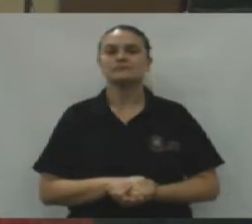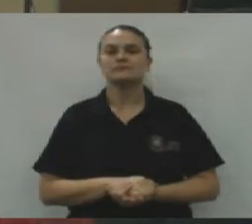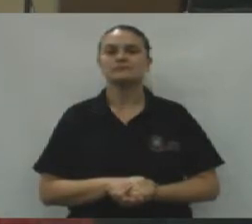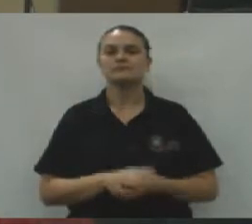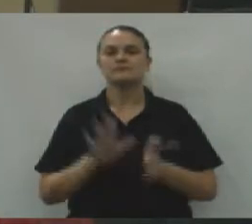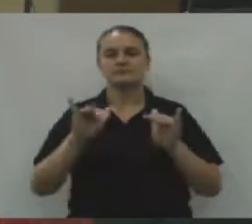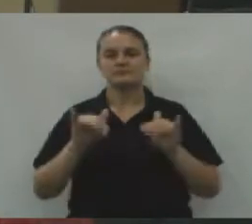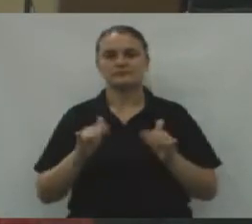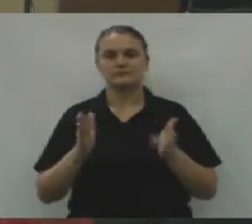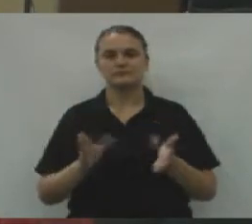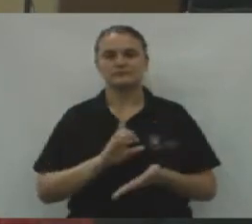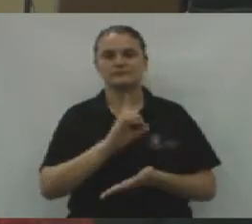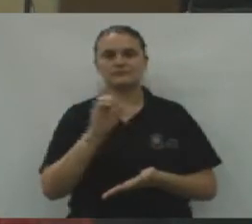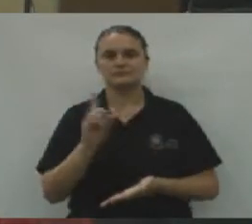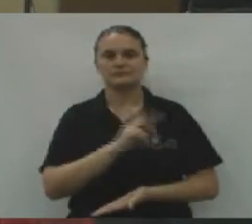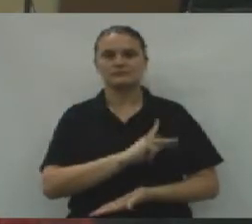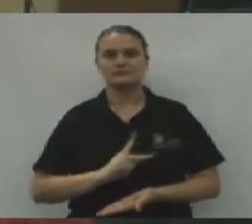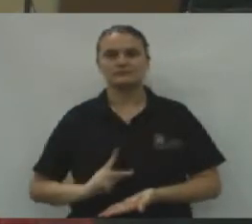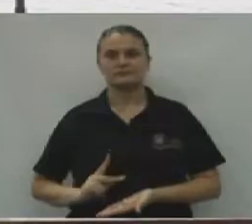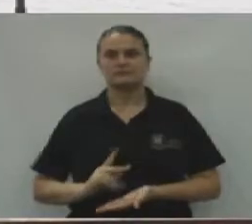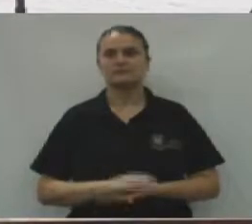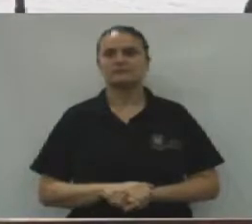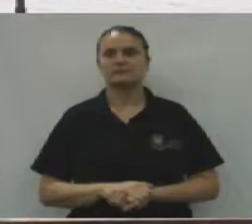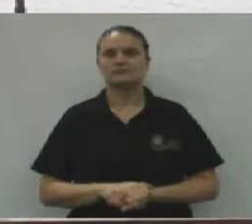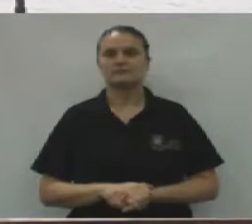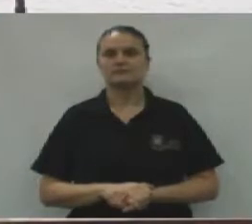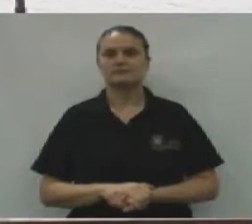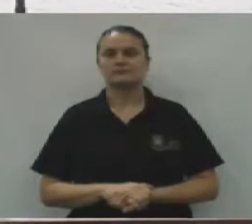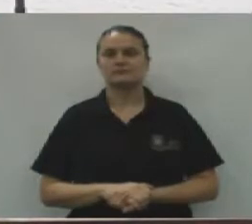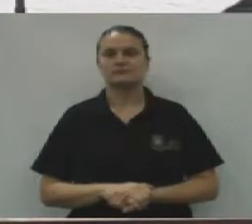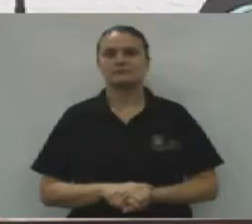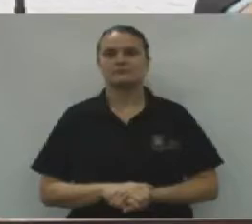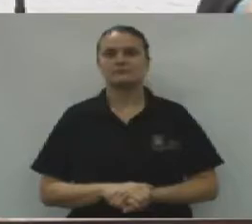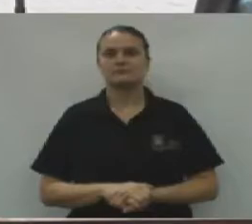Fim da ordem do dia, senhor presidente.